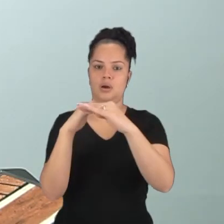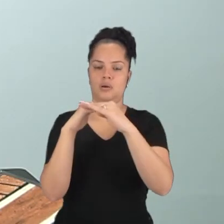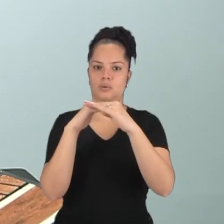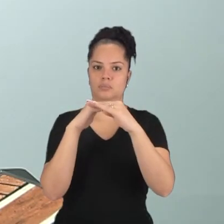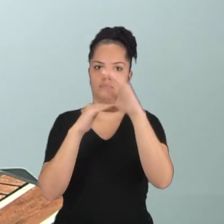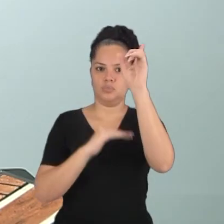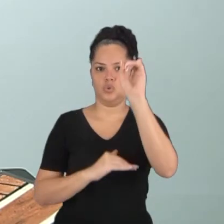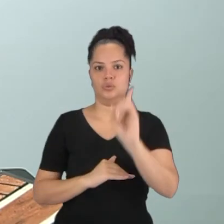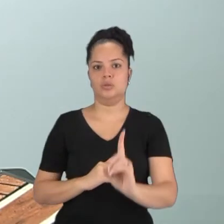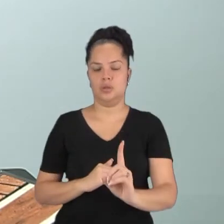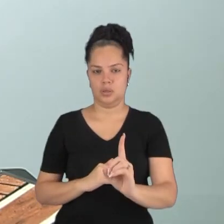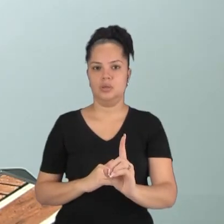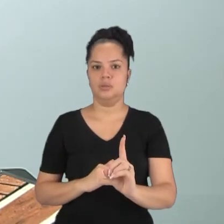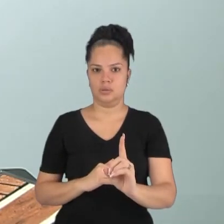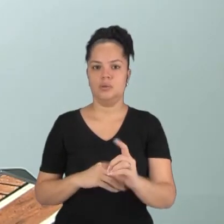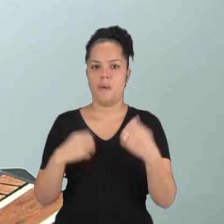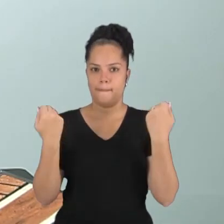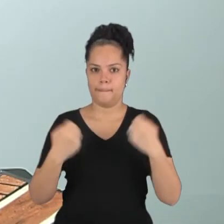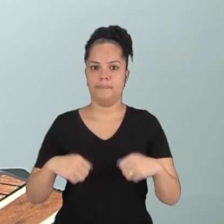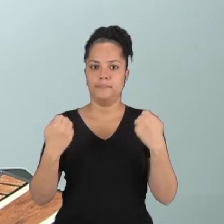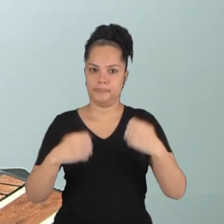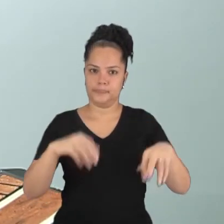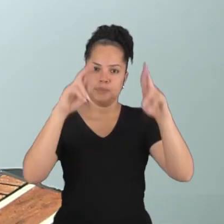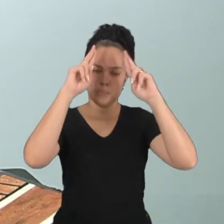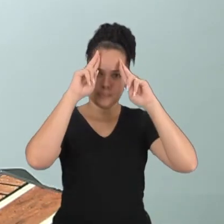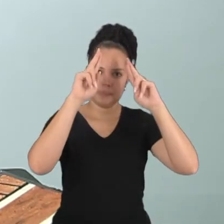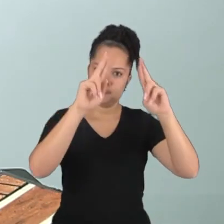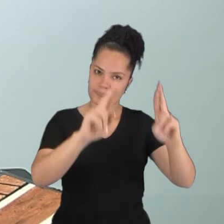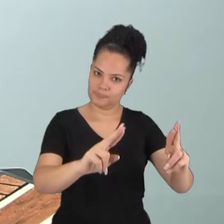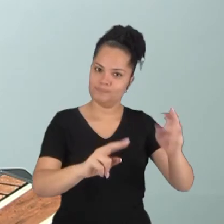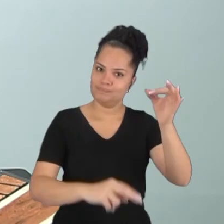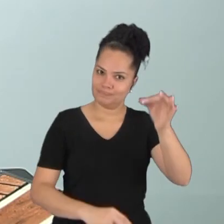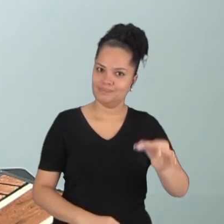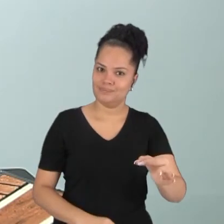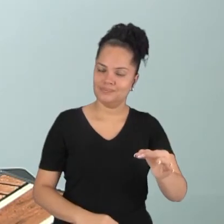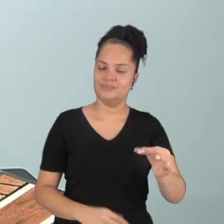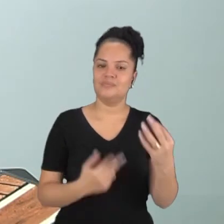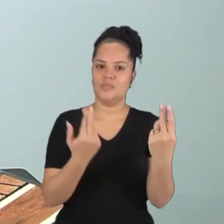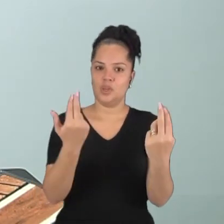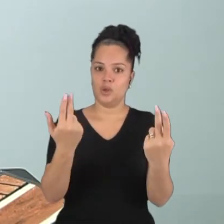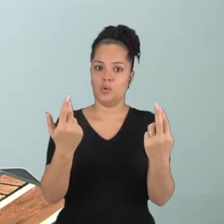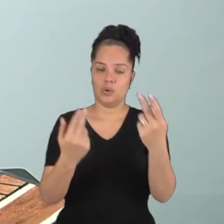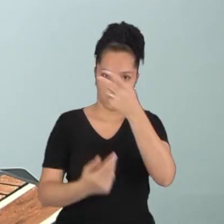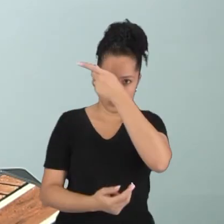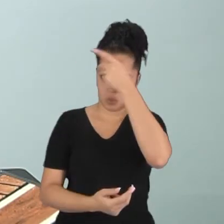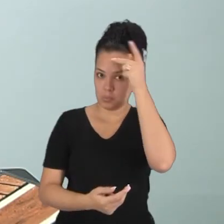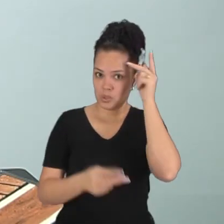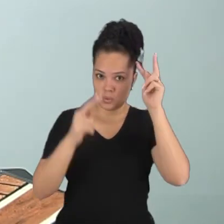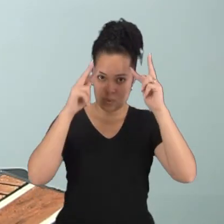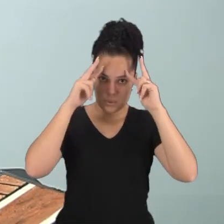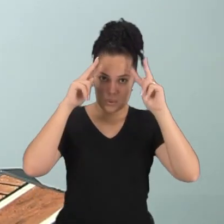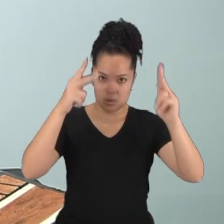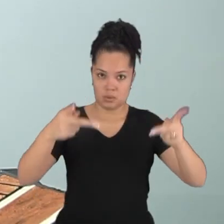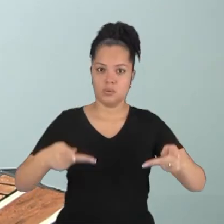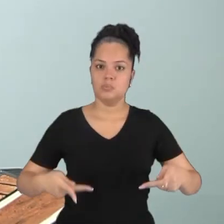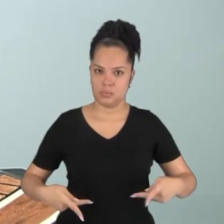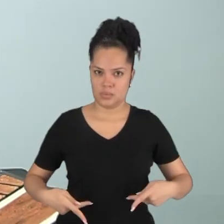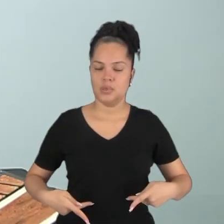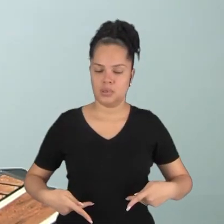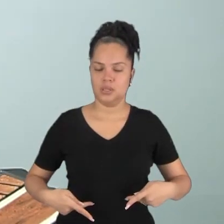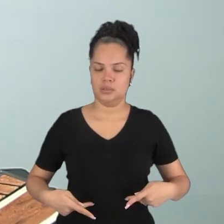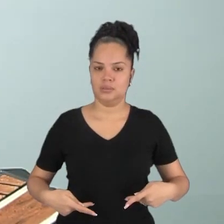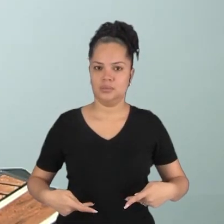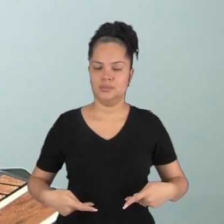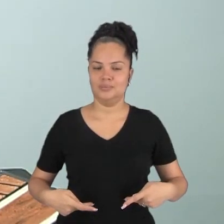lei e merecemos respeito, certo? Como qualquer ser humano, porque nós somos seres humanos.